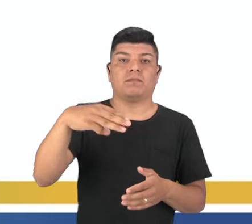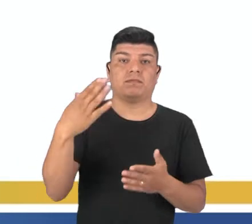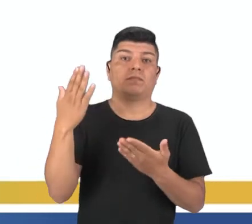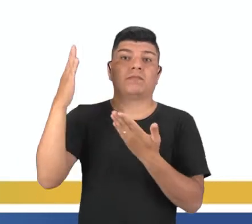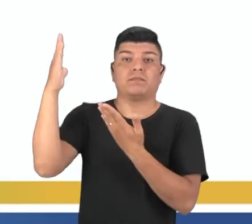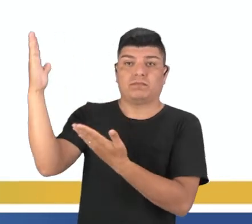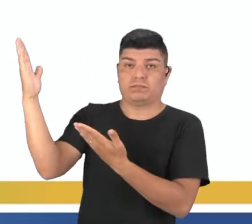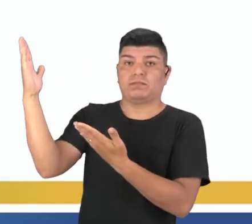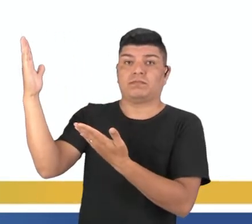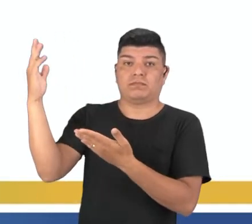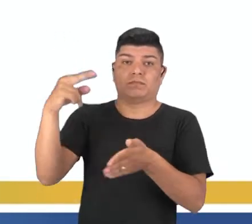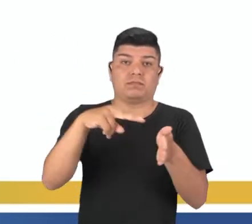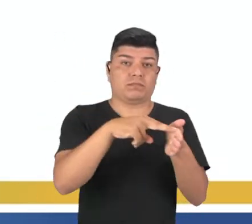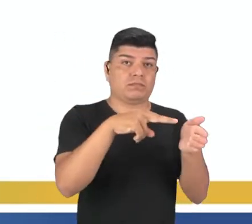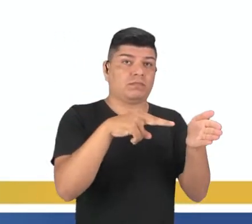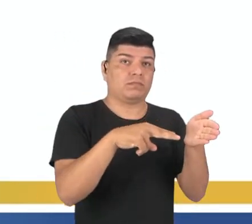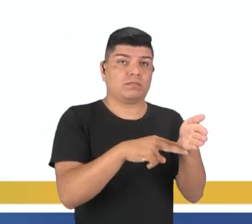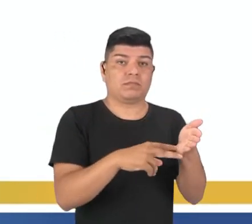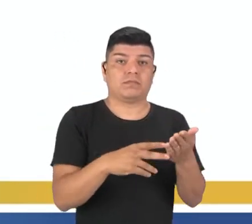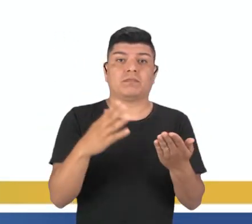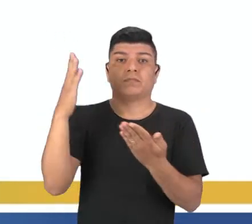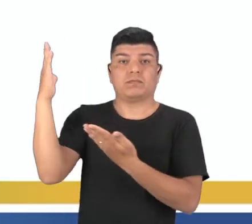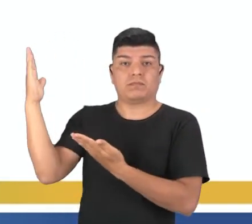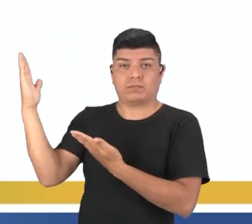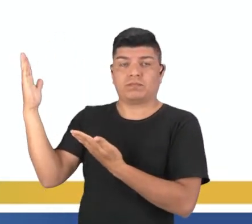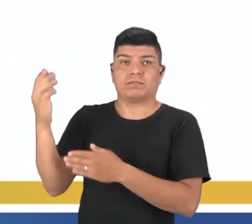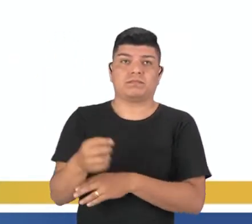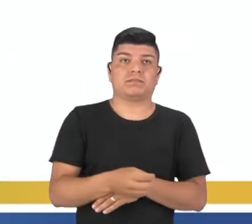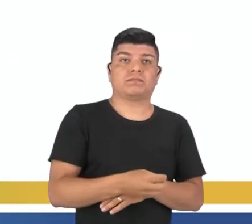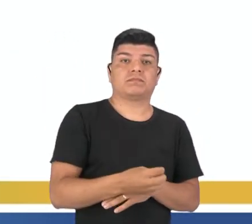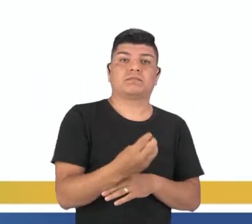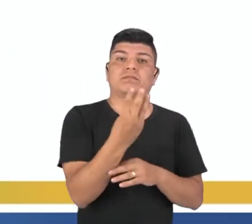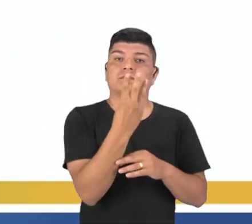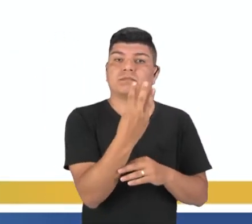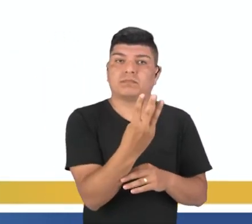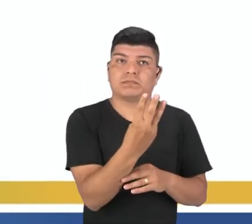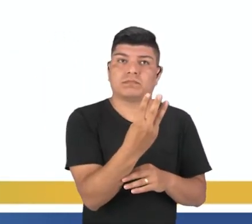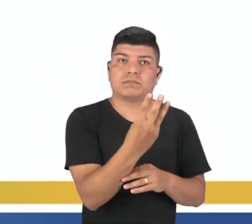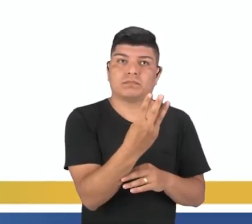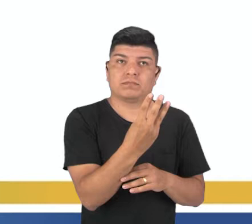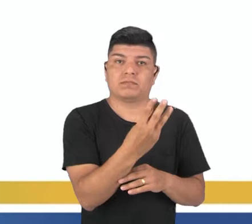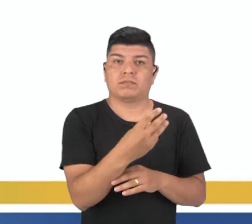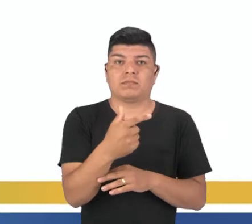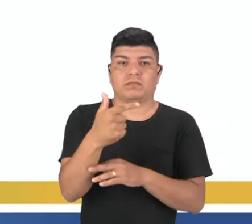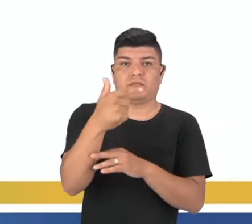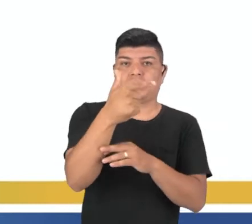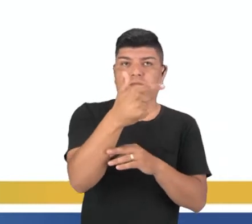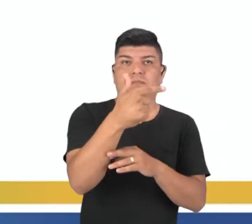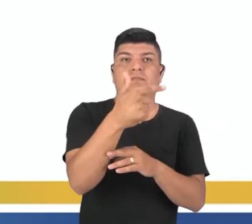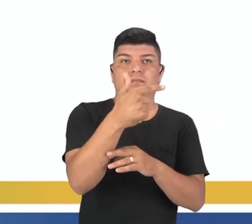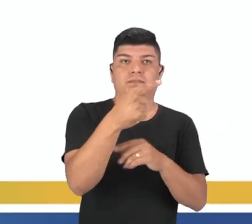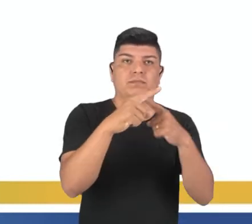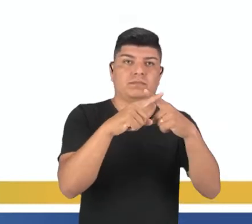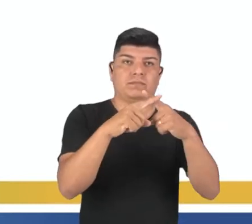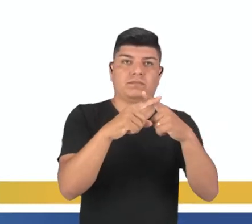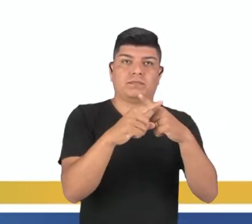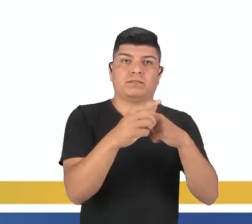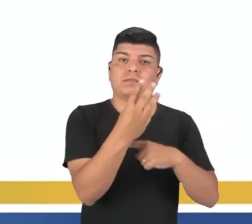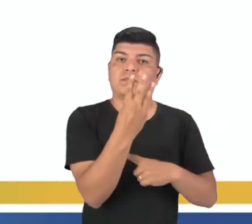nossa fórmula aí do volume, vai ficar dada da seguinte forma. 3 do raio ao